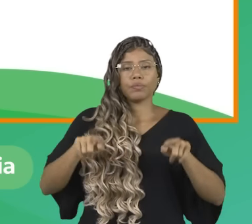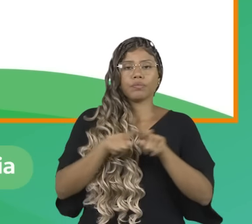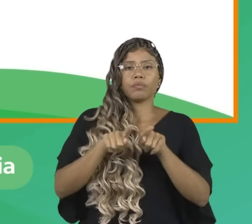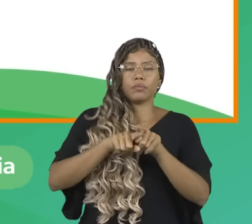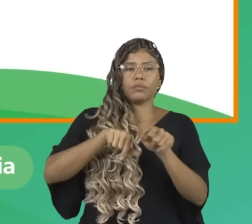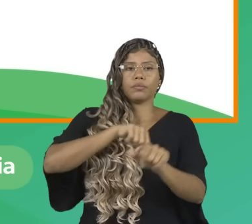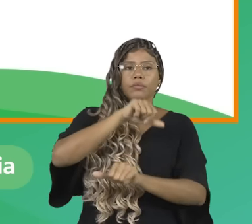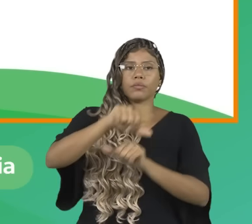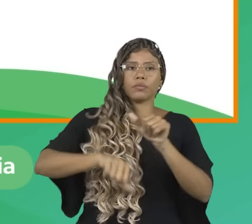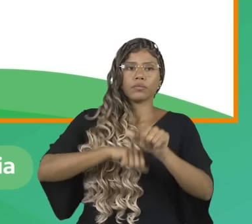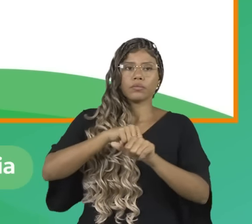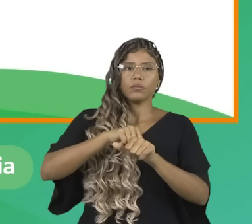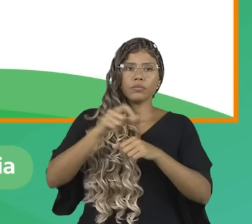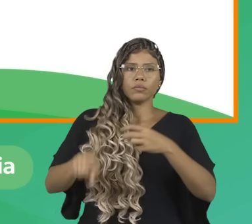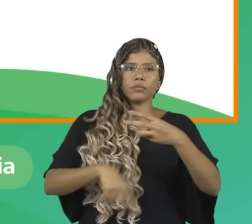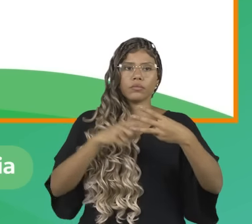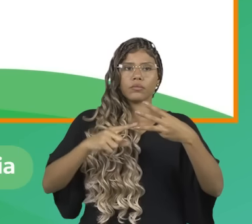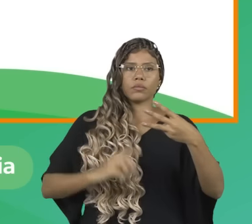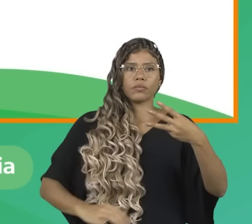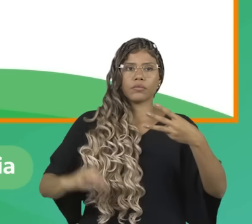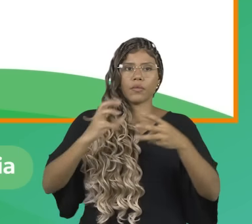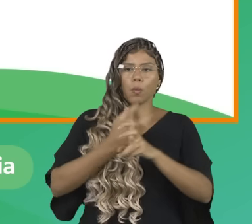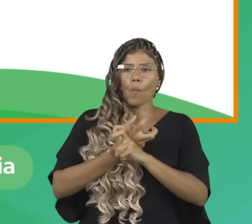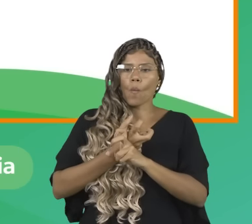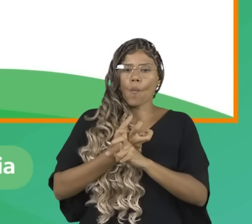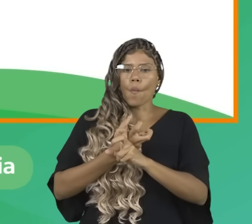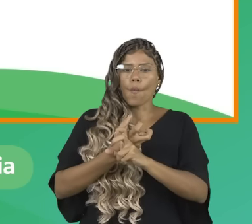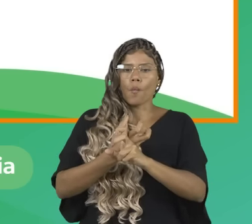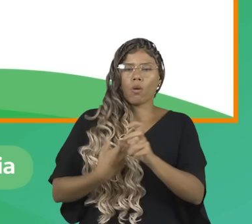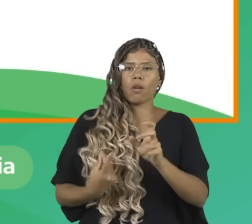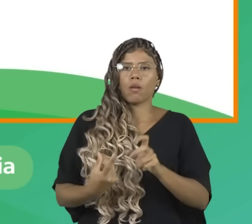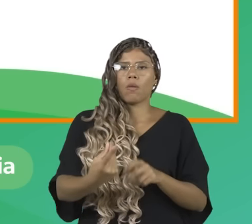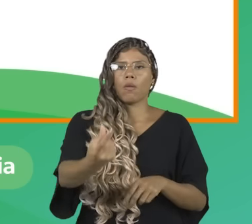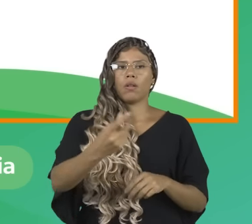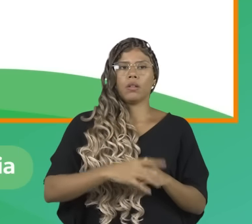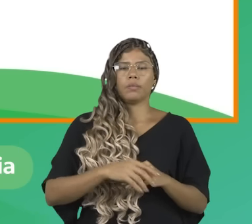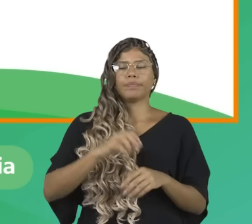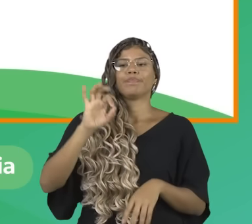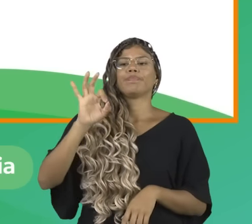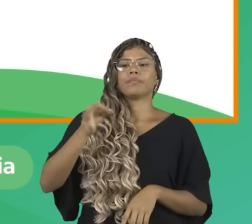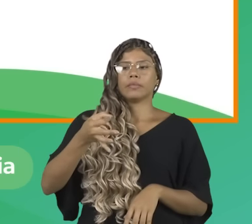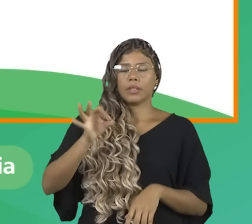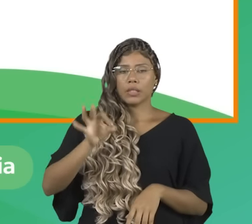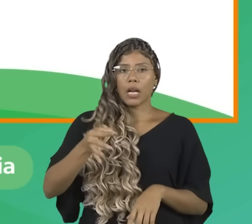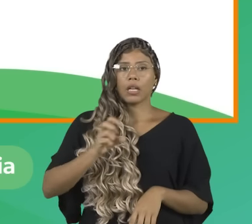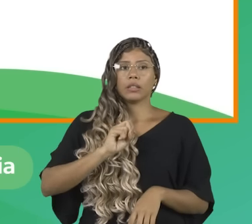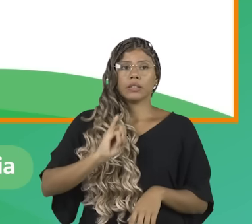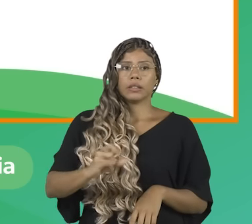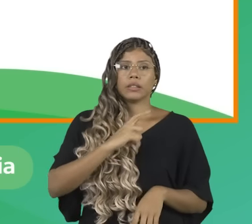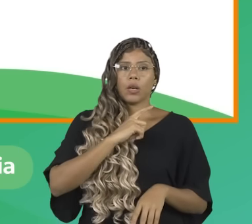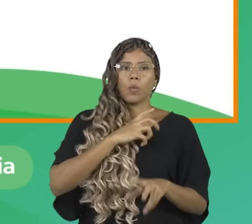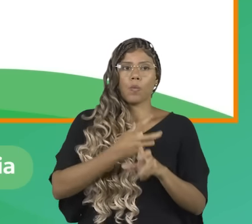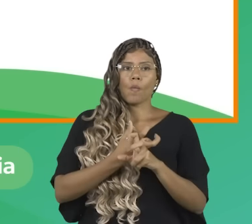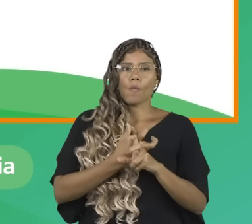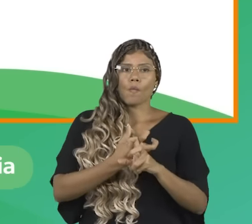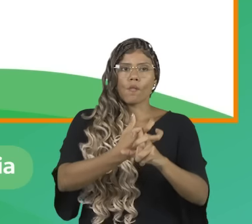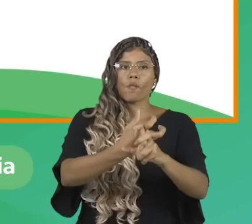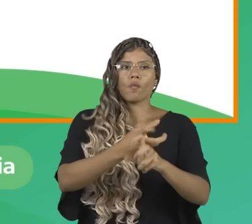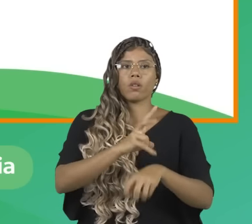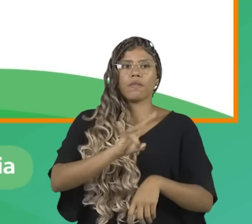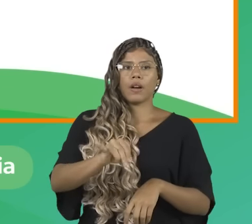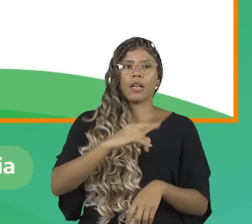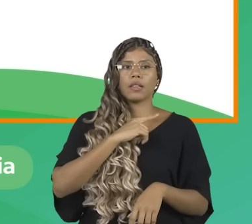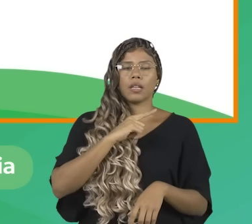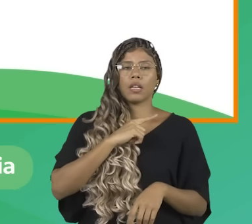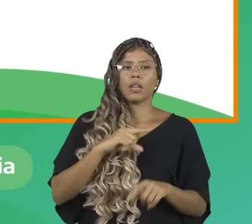prolongadas, indiscutivelmente. Se você tem secas, o que você vai ter, e essas secas são prolongadas pelo ressecamento